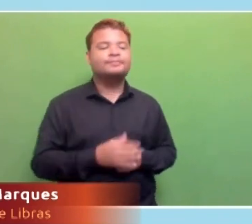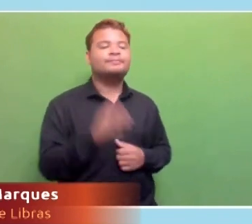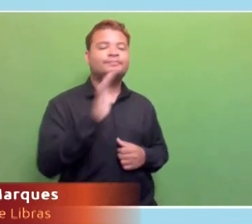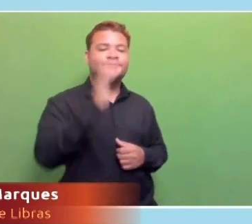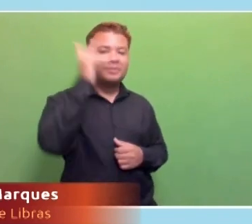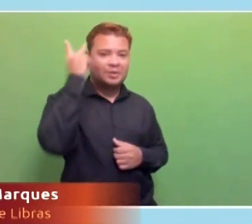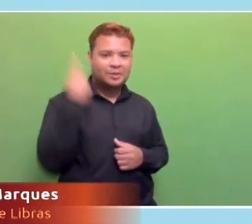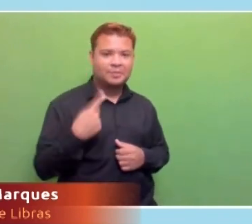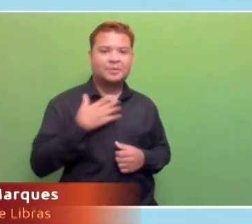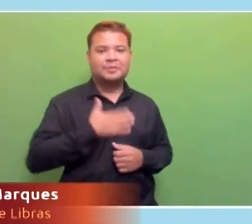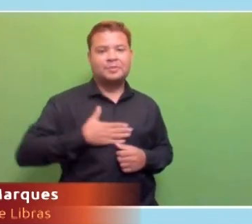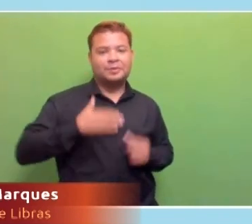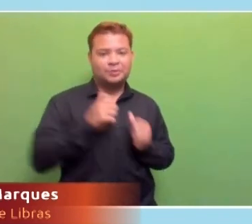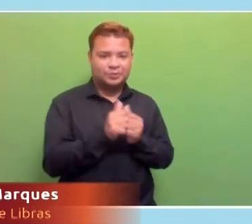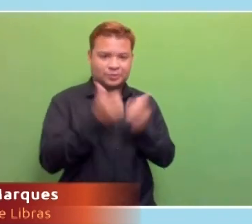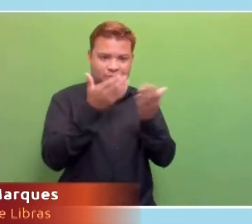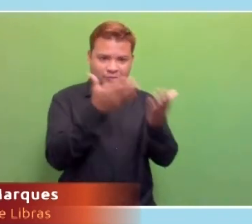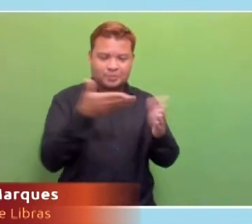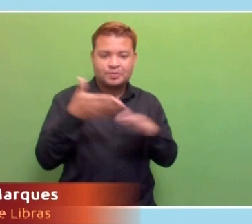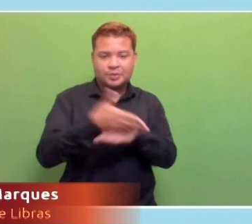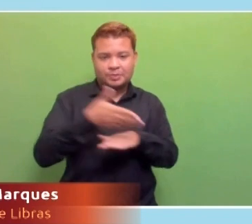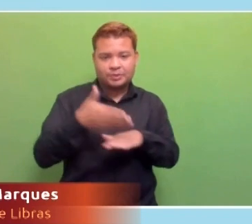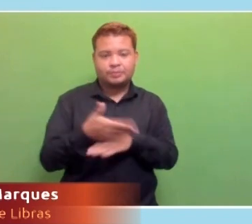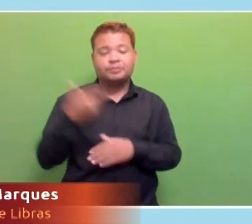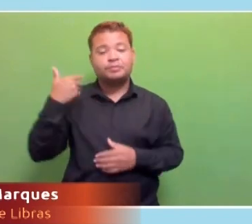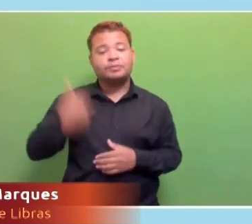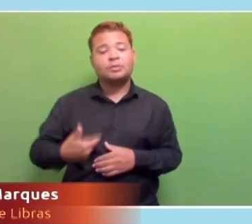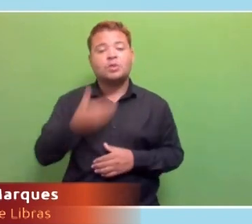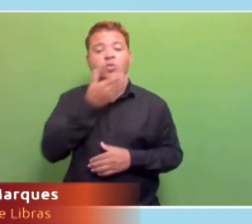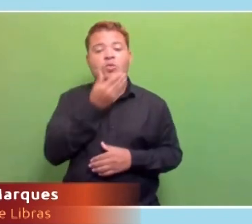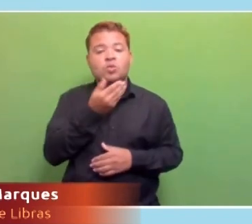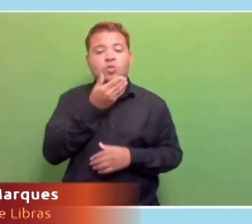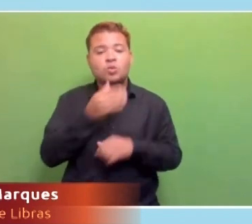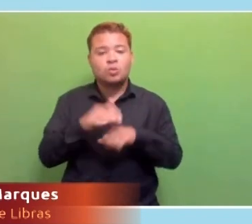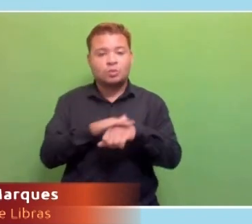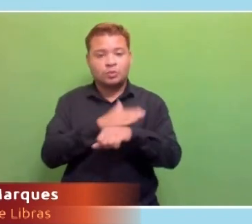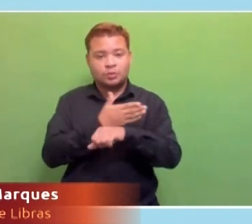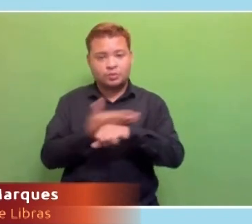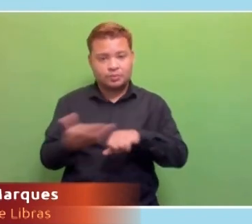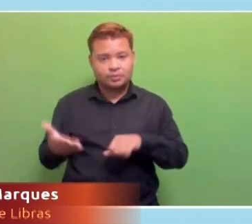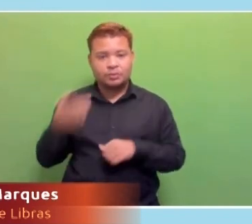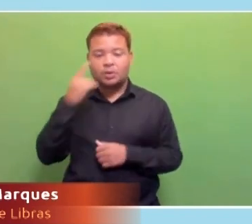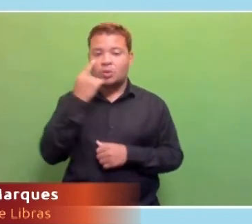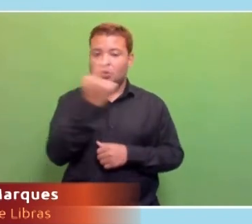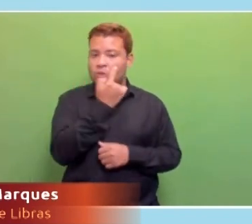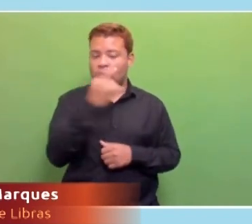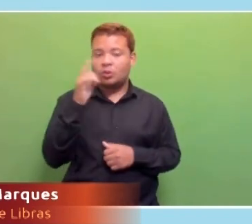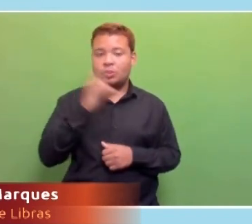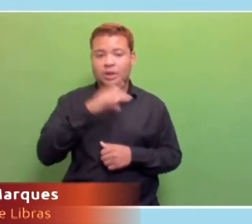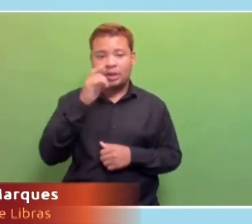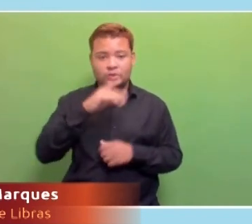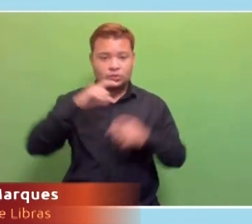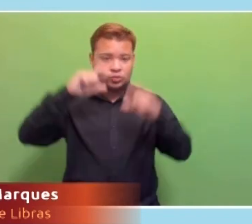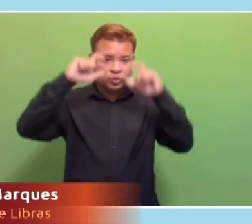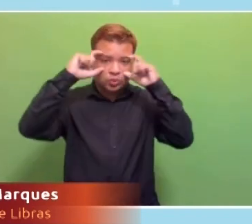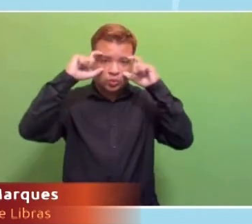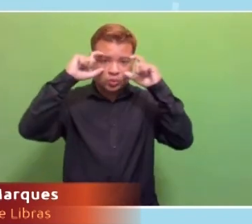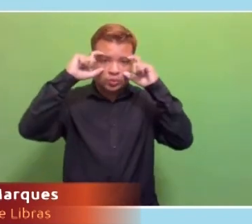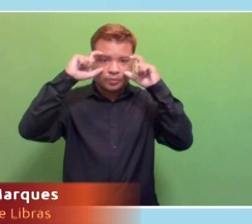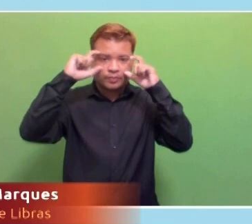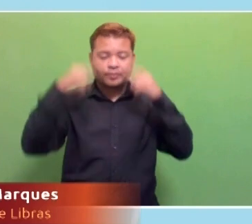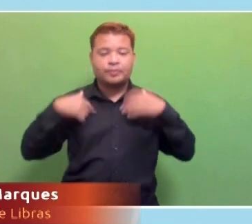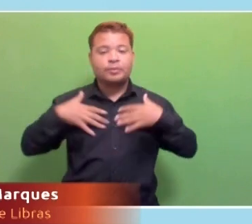vocês aqui. Eu sou um homem branco, tenho olhos azuis, porto óculos, estou com a